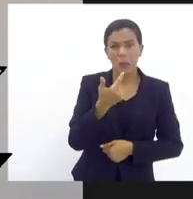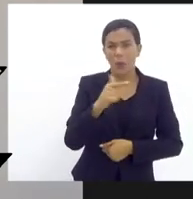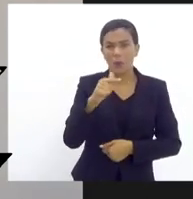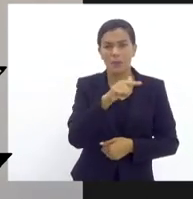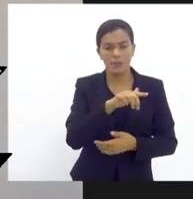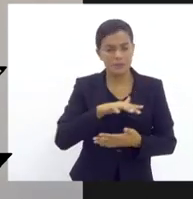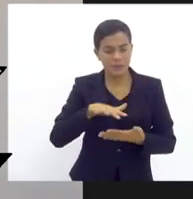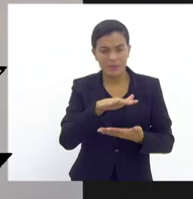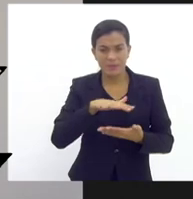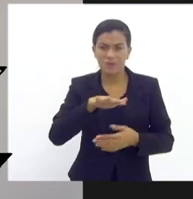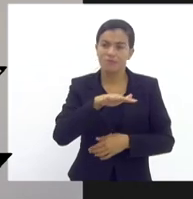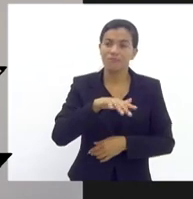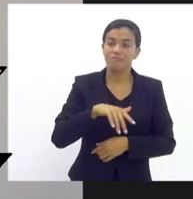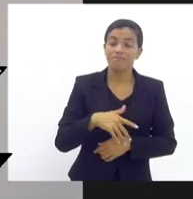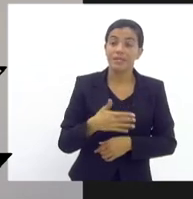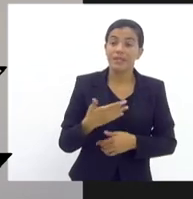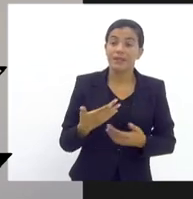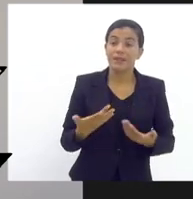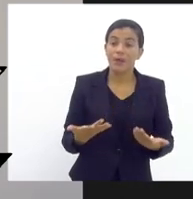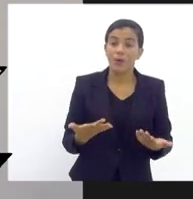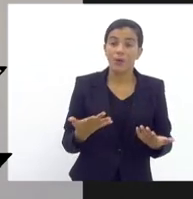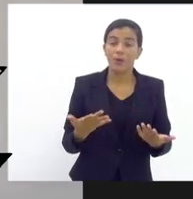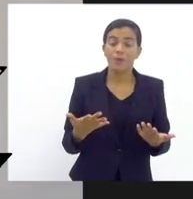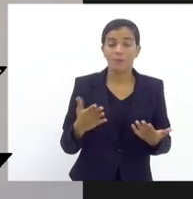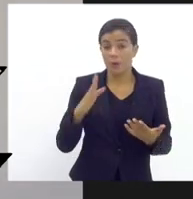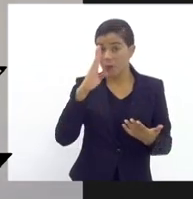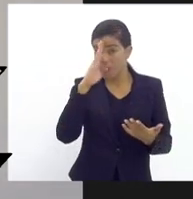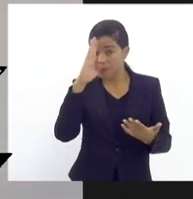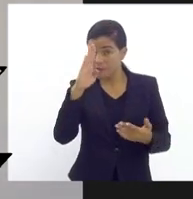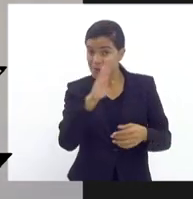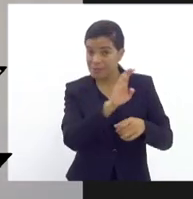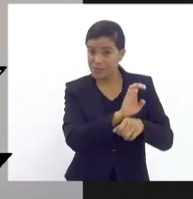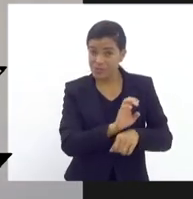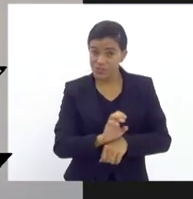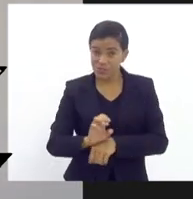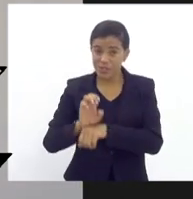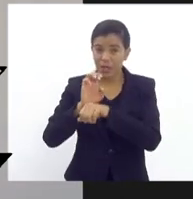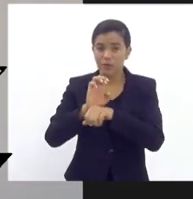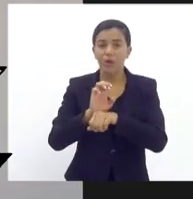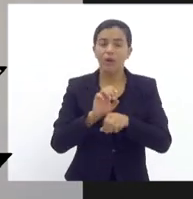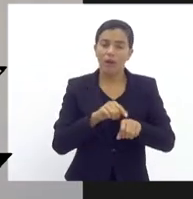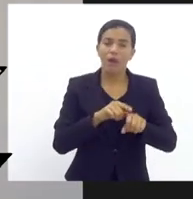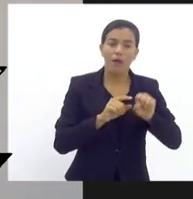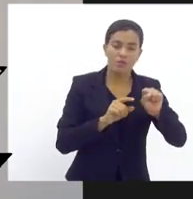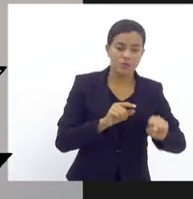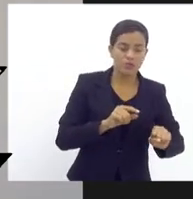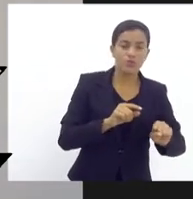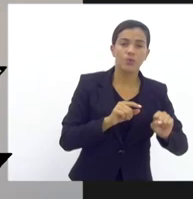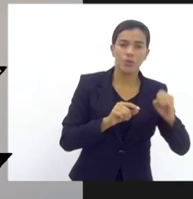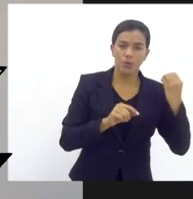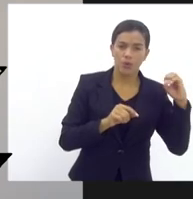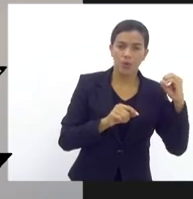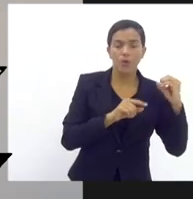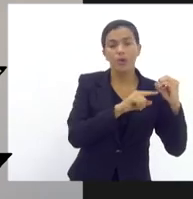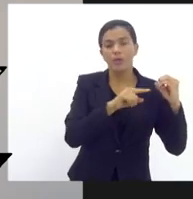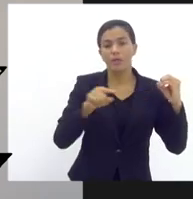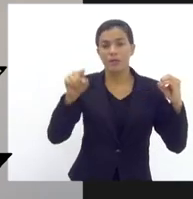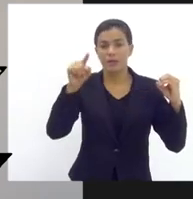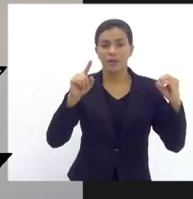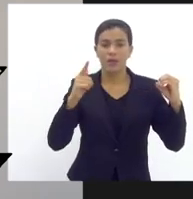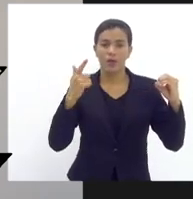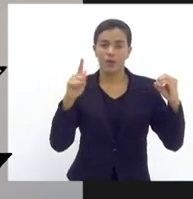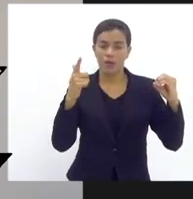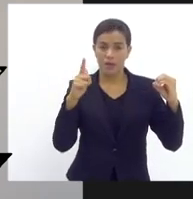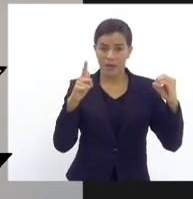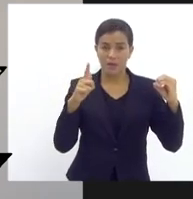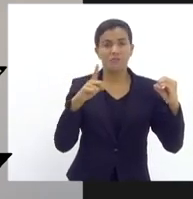casos e que faz com que assim os principais estados realmente seja de Goiás e Rio Grande do Sul mas que não não quer dizer que